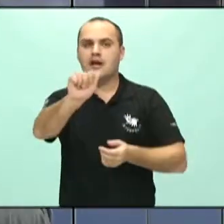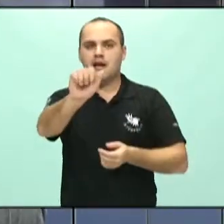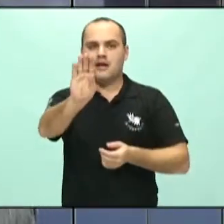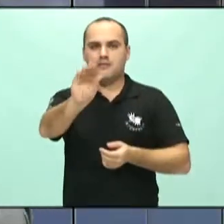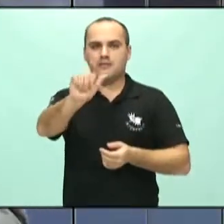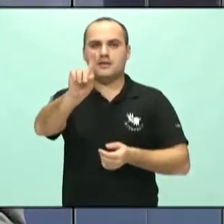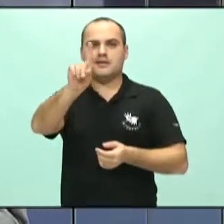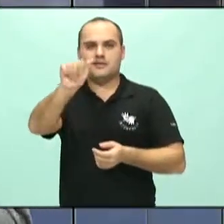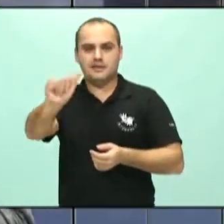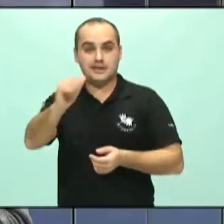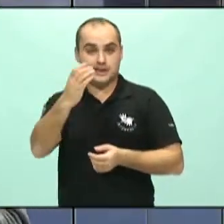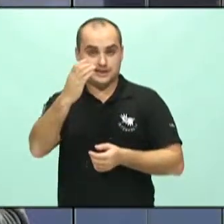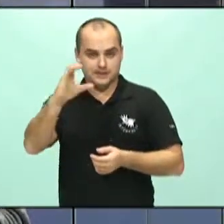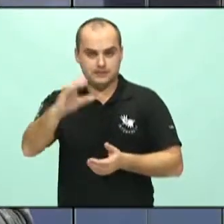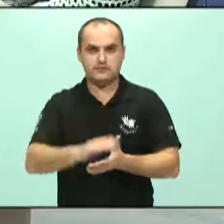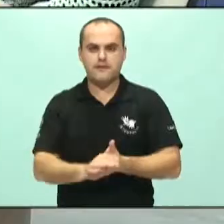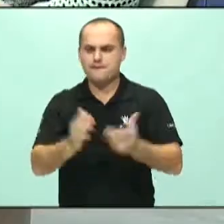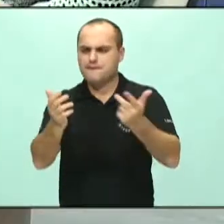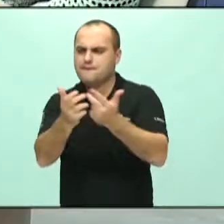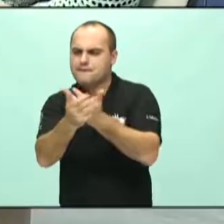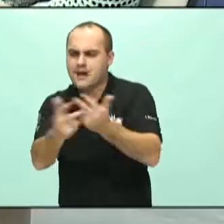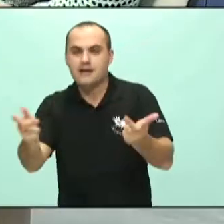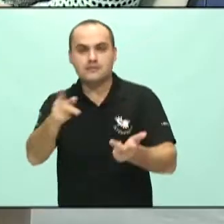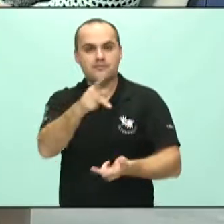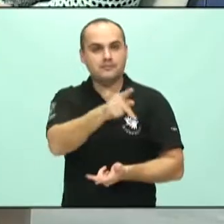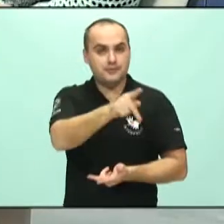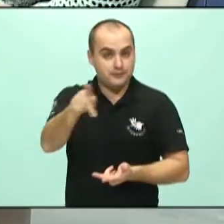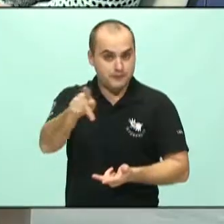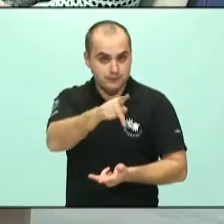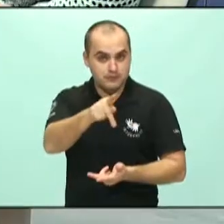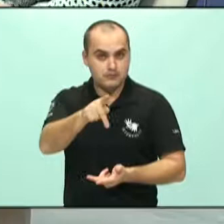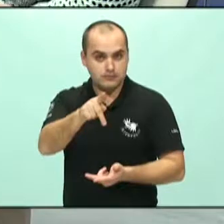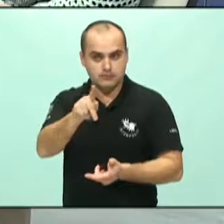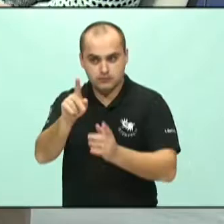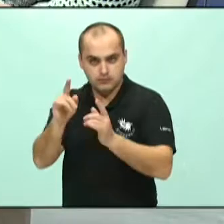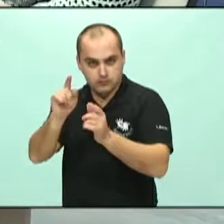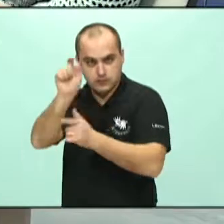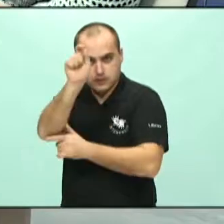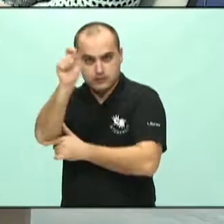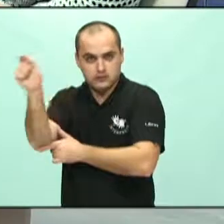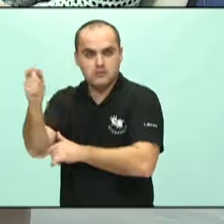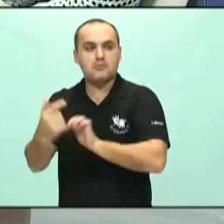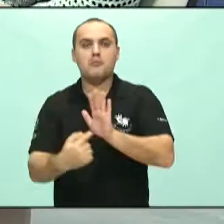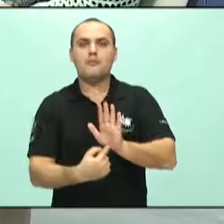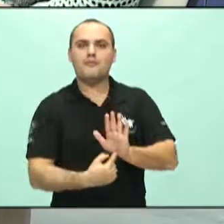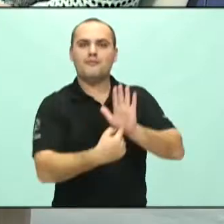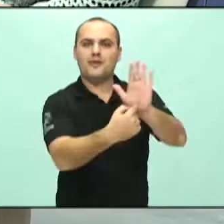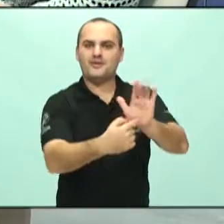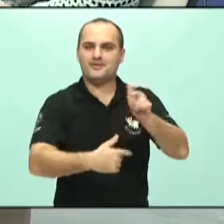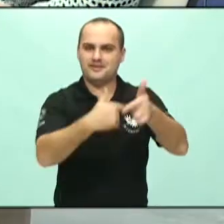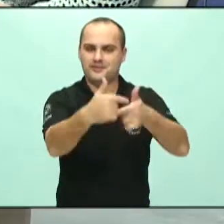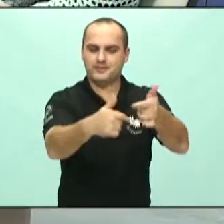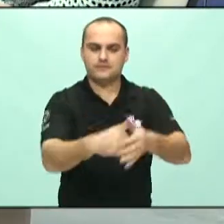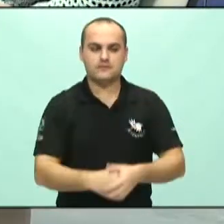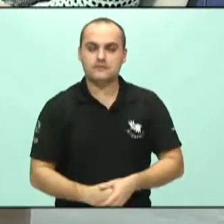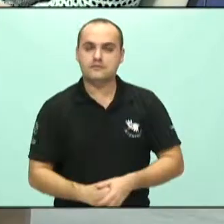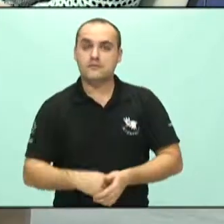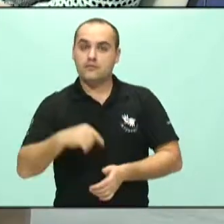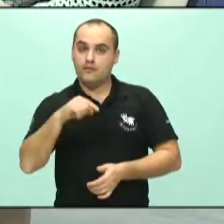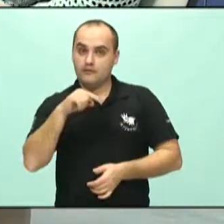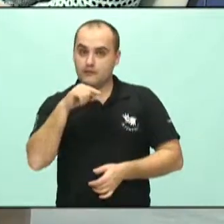Abadá Científico, onde vários professores da Abadá Capoeira mostram trabalho científico, até a capoeira pedagógica que a gente está fazendo aqui, vai